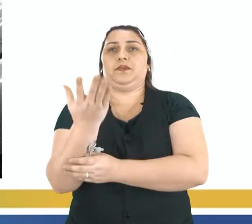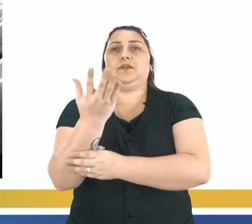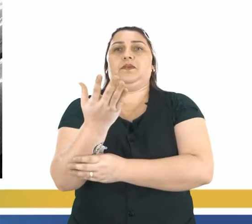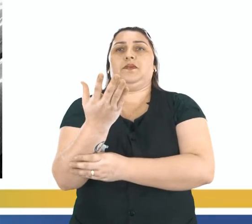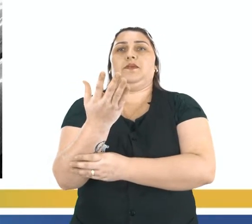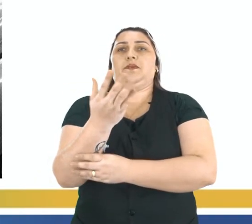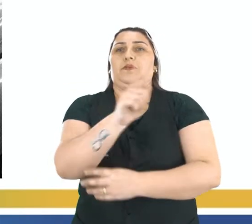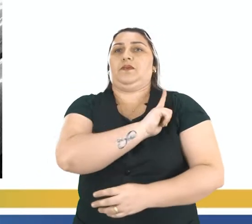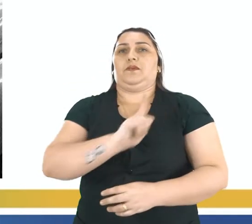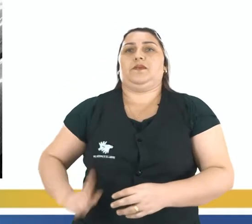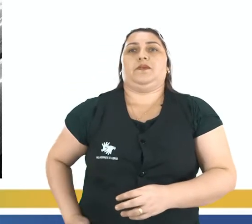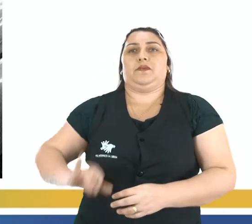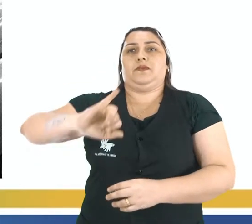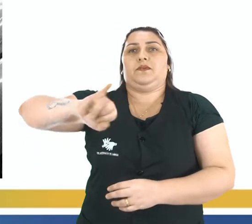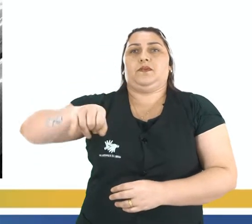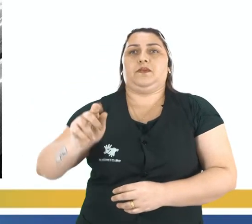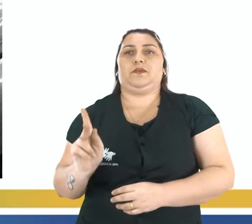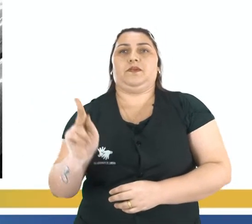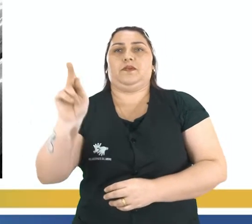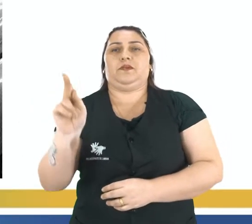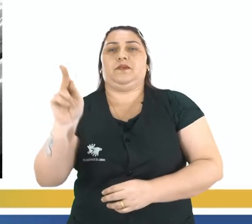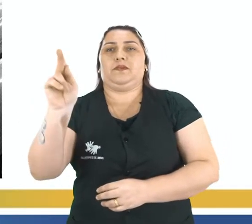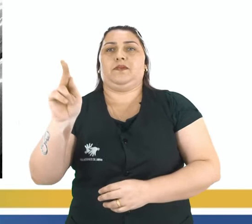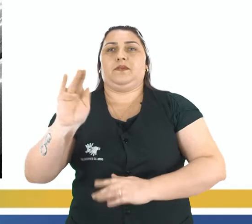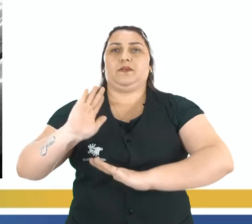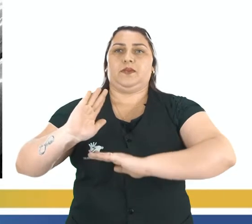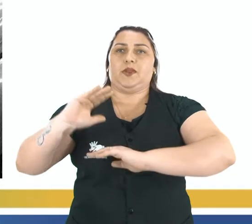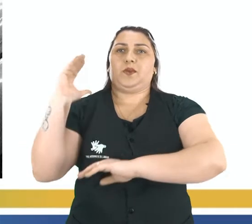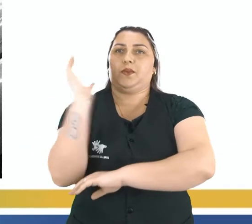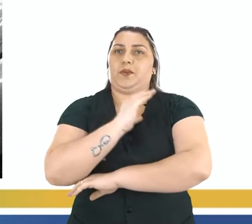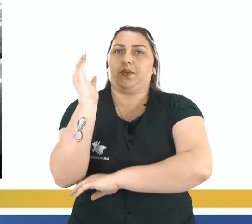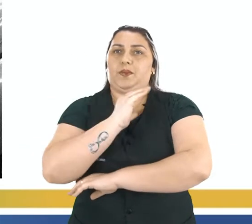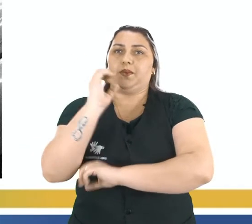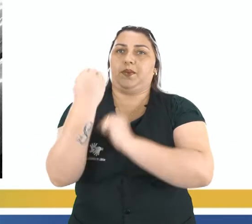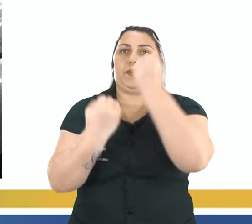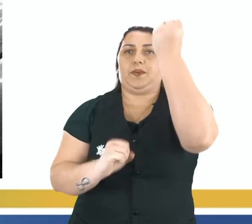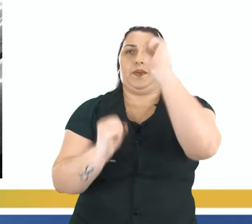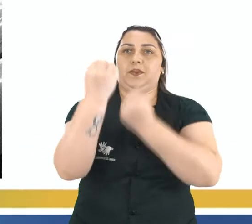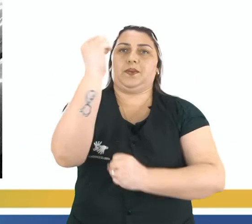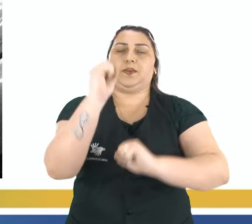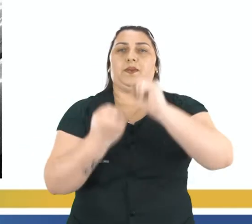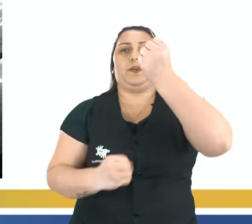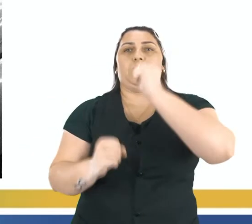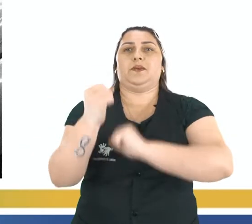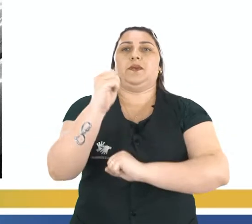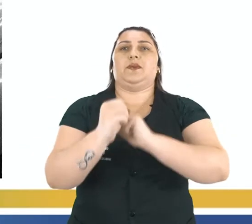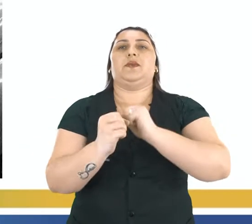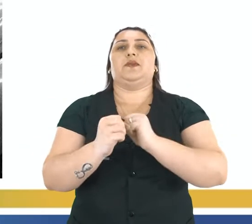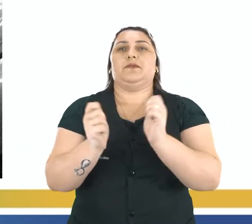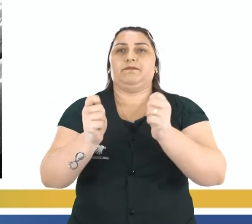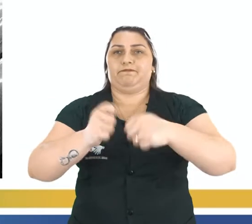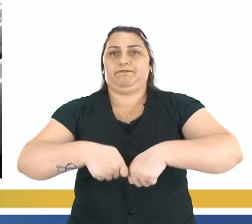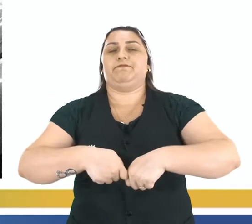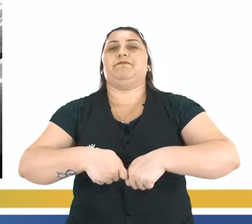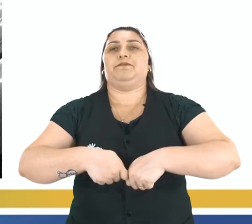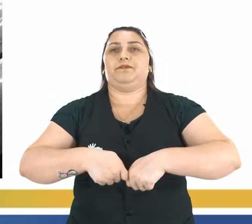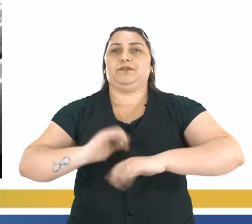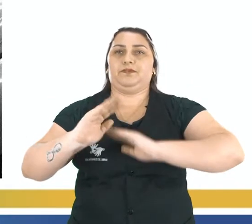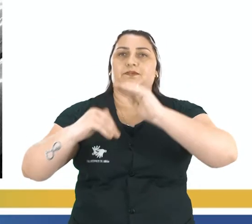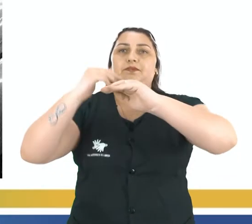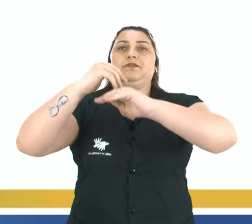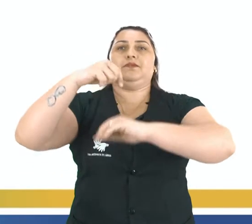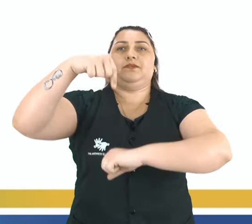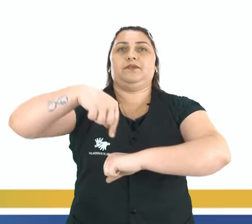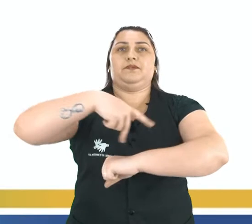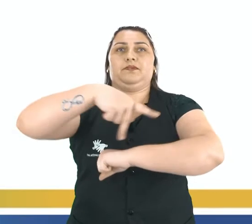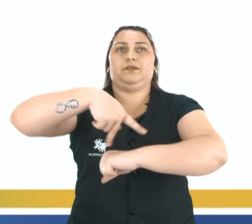o governo de Juscelino Kubitschek e visava acelerar o processo de industrialização e superar a condição de subdesenvolvimento